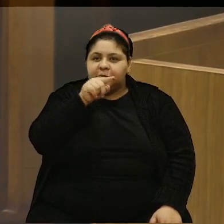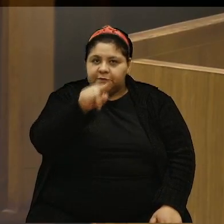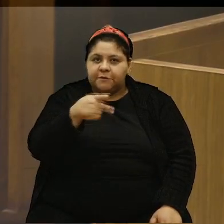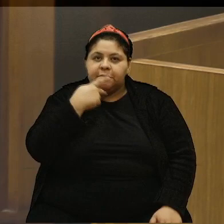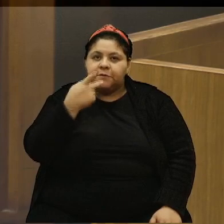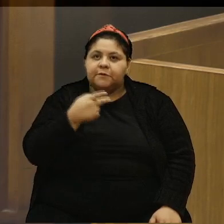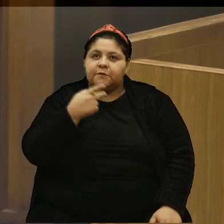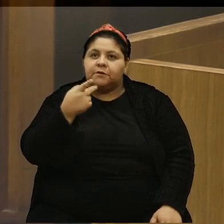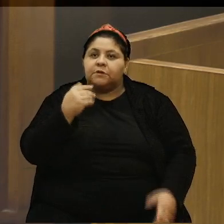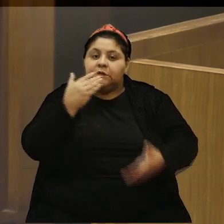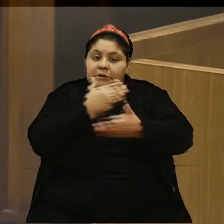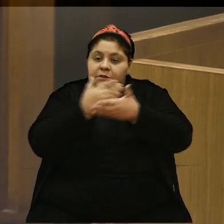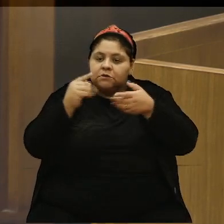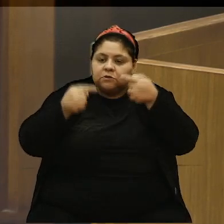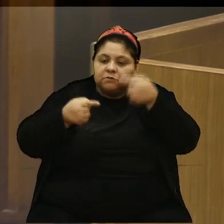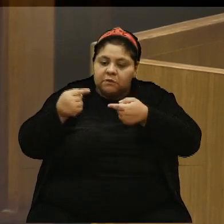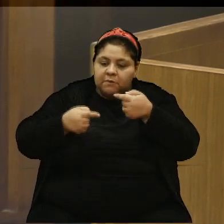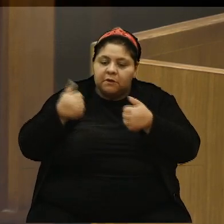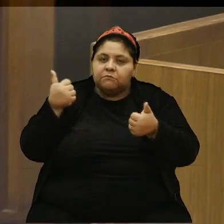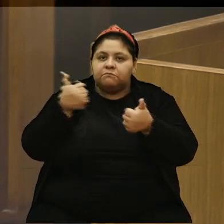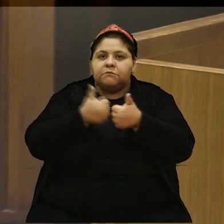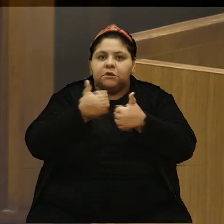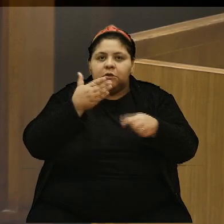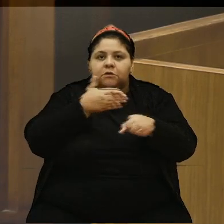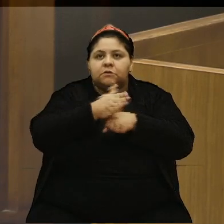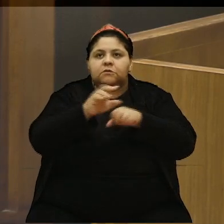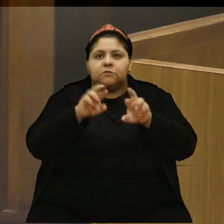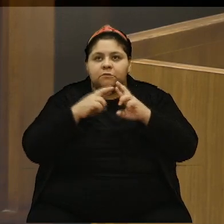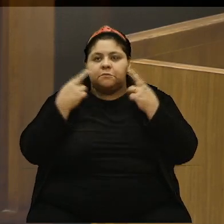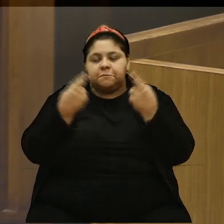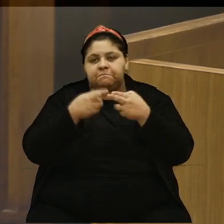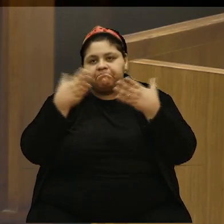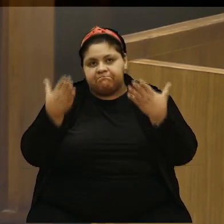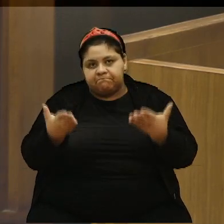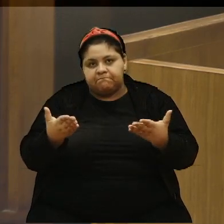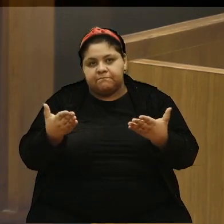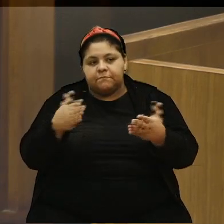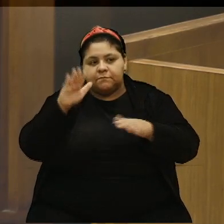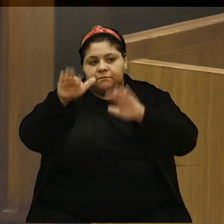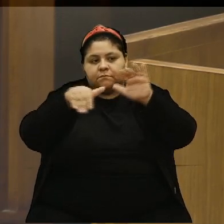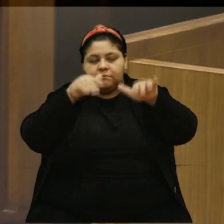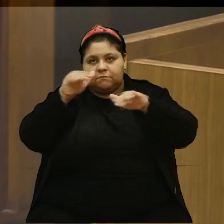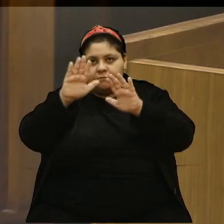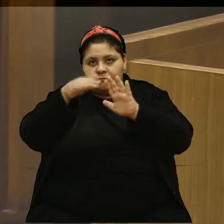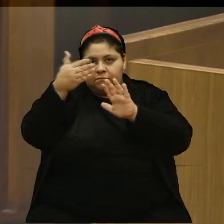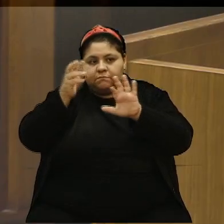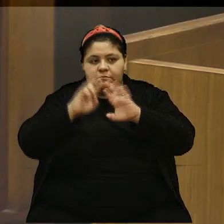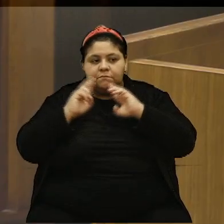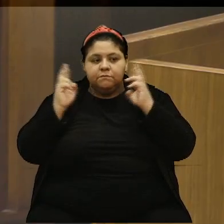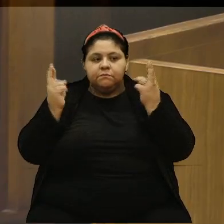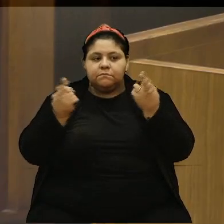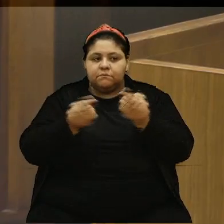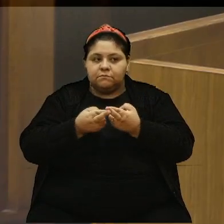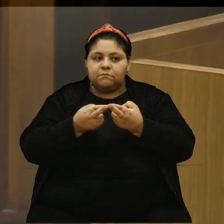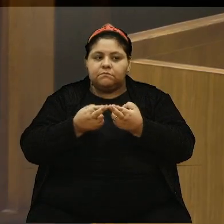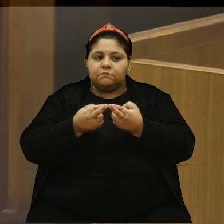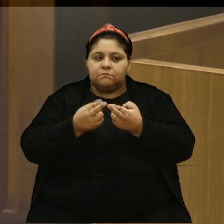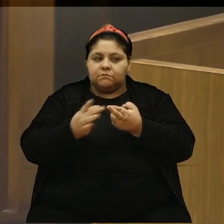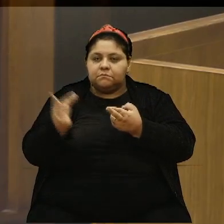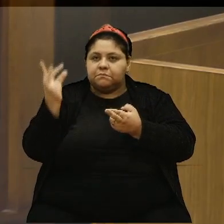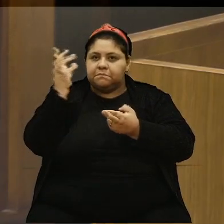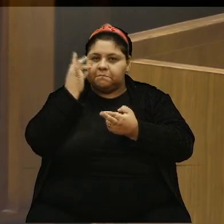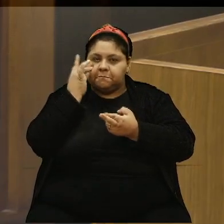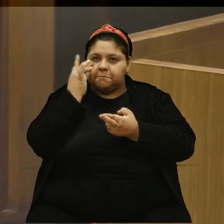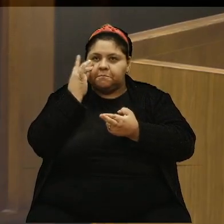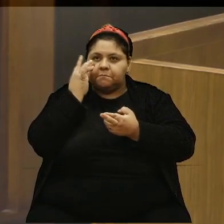vocês entrem no debate, né, que vocês participem dessas reuniões. Então, estão convidados aí nas próximas reuniões a estarem presentes ali.